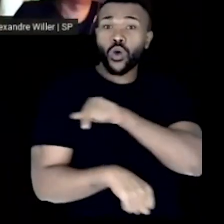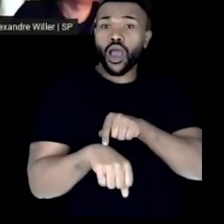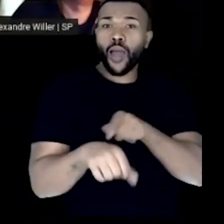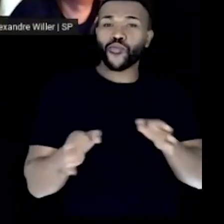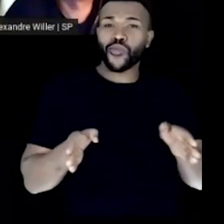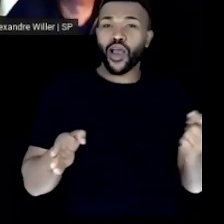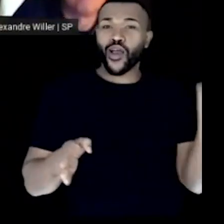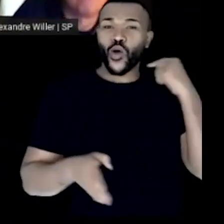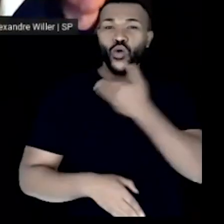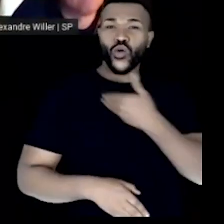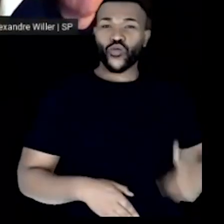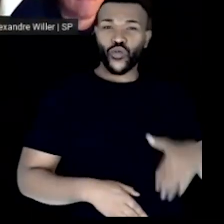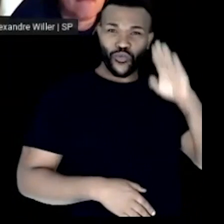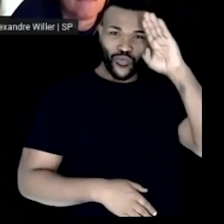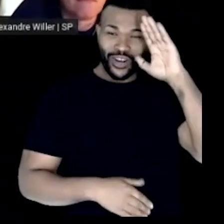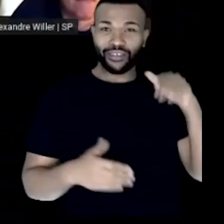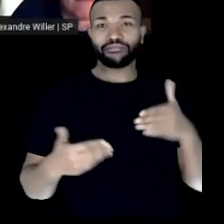da ditadura, então